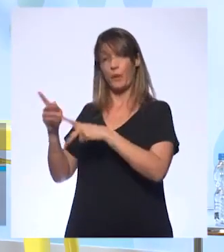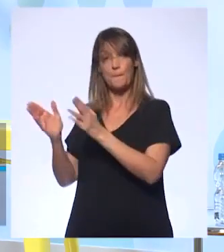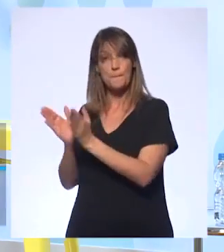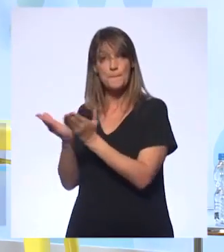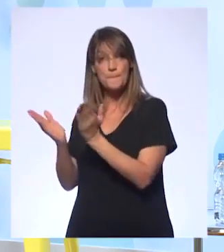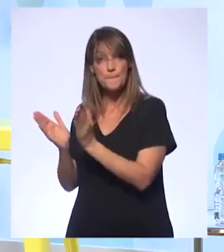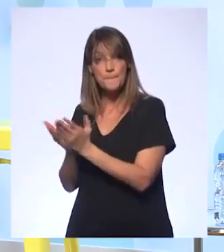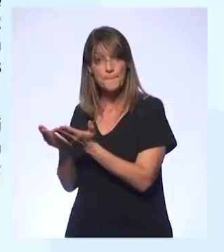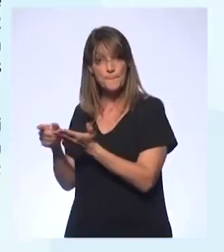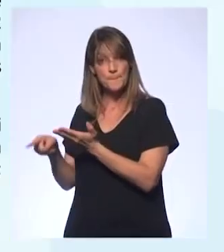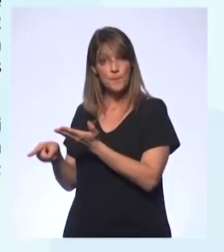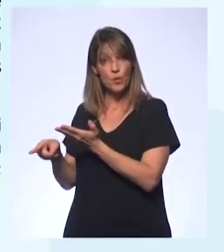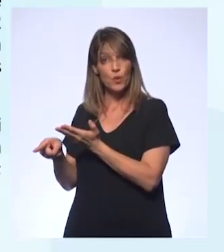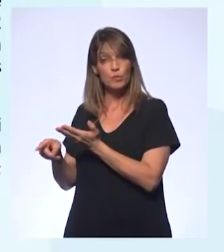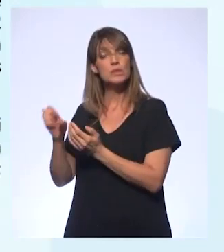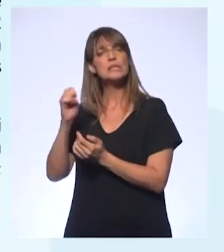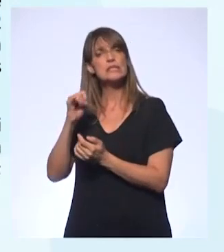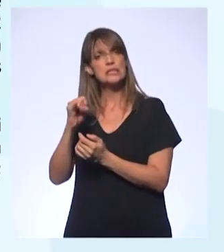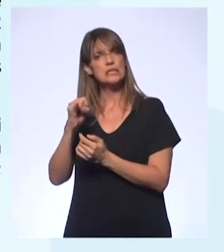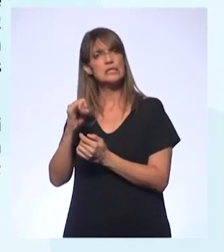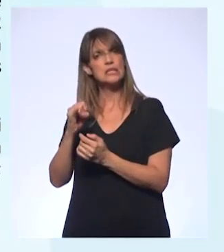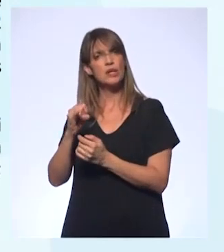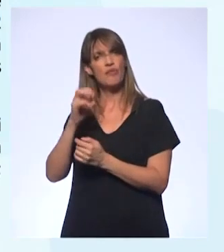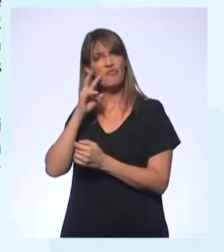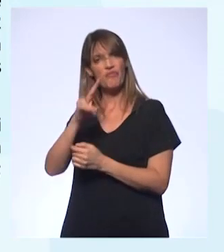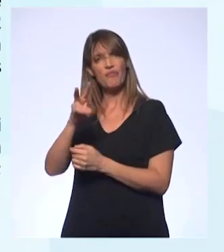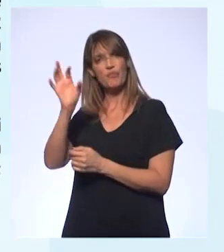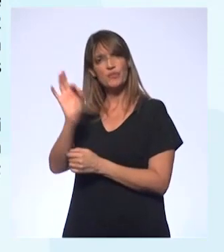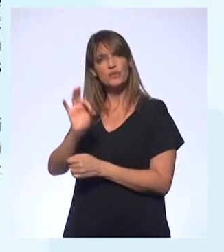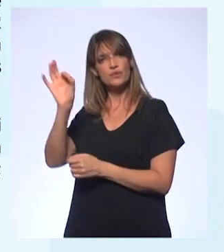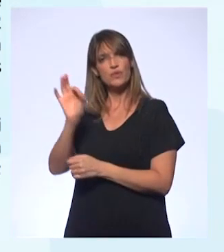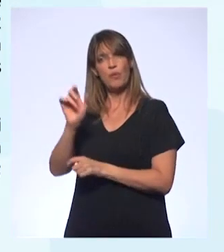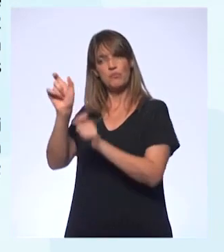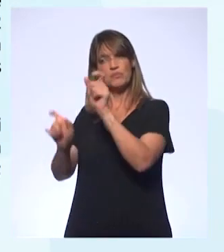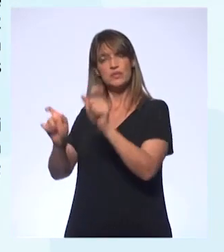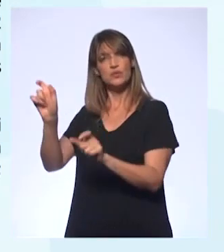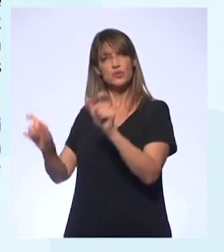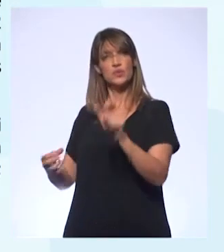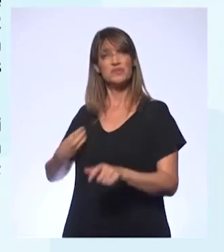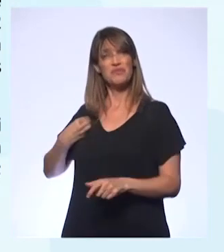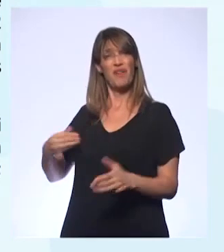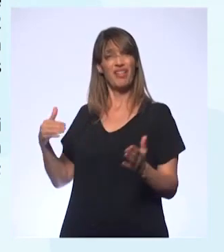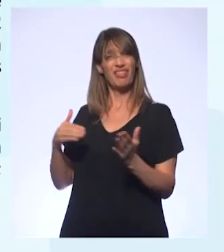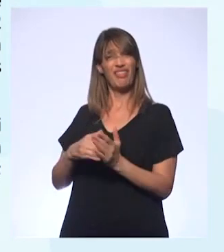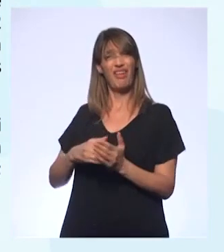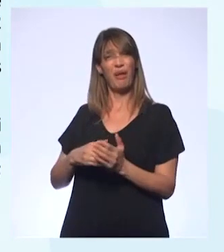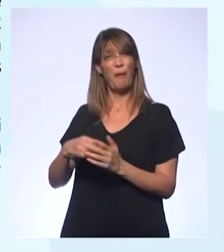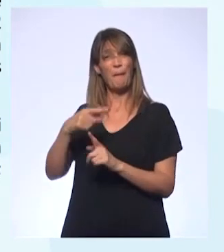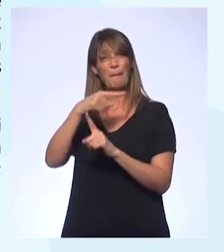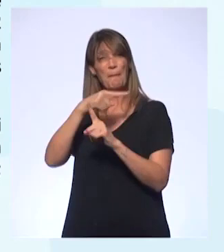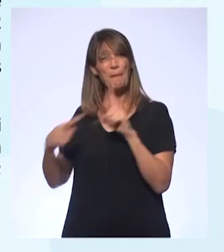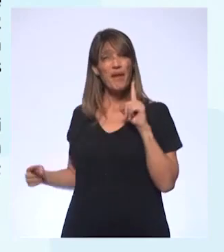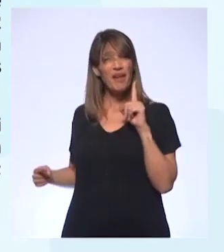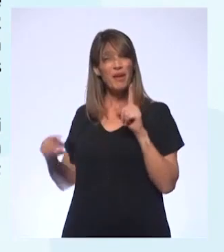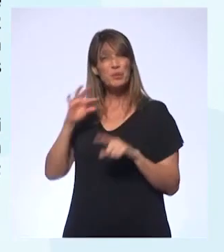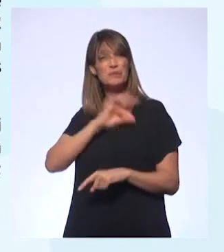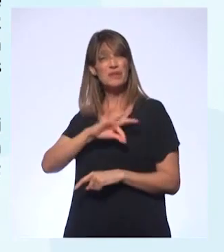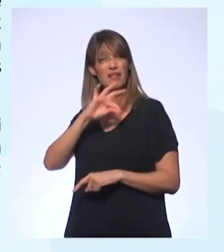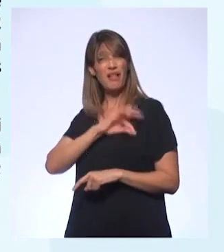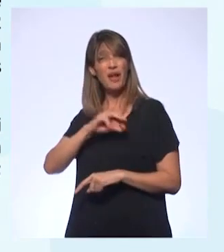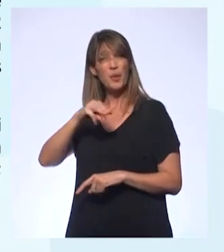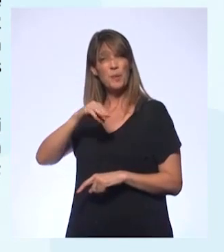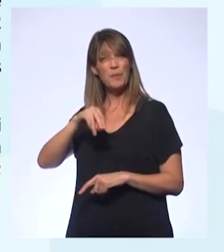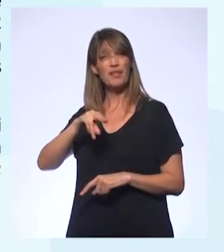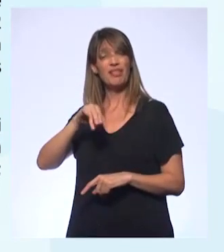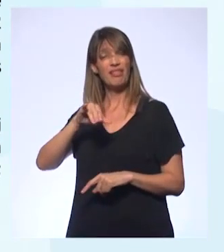rendimentos, se levarmos em conta o percentual de pessoas vivendo com até meio salário mínimo,